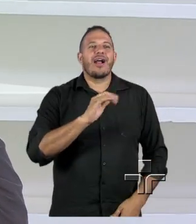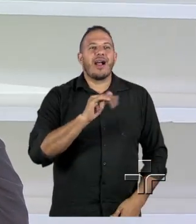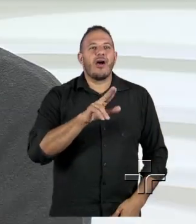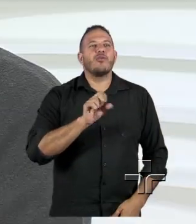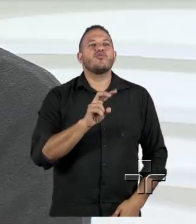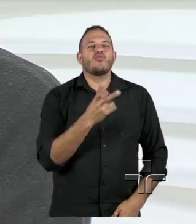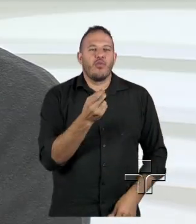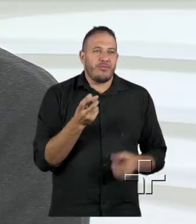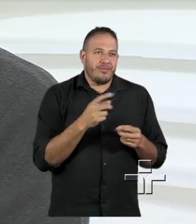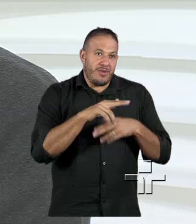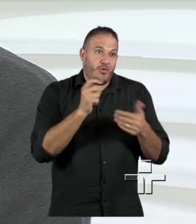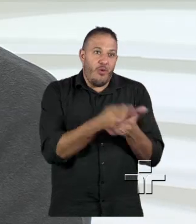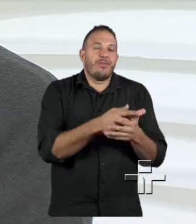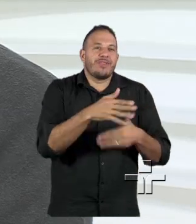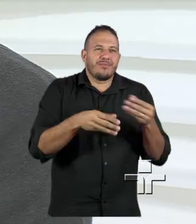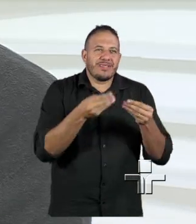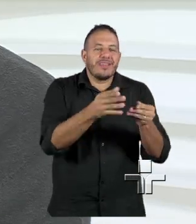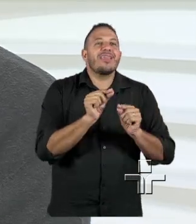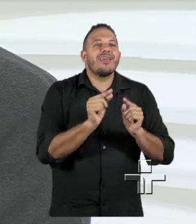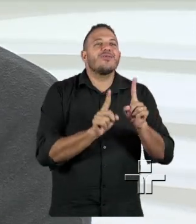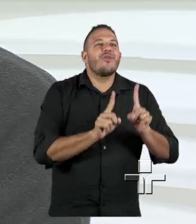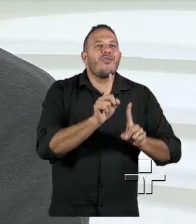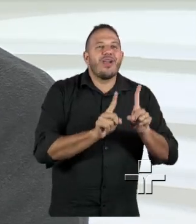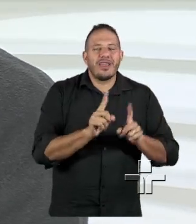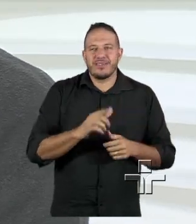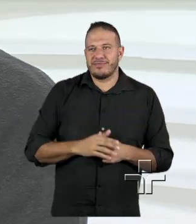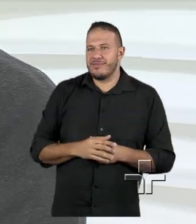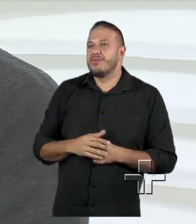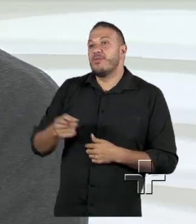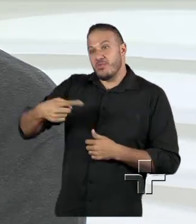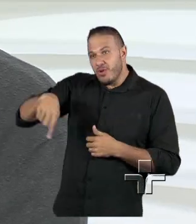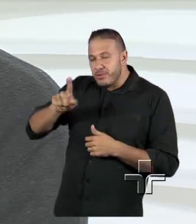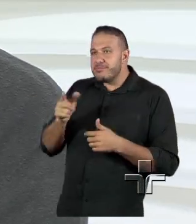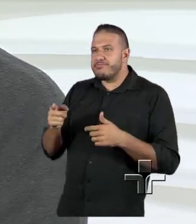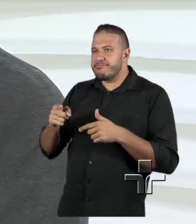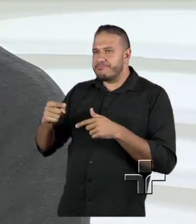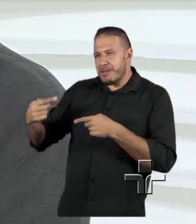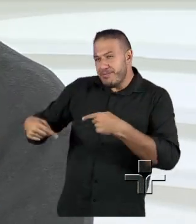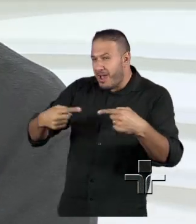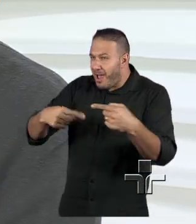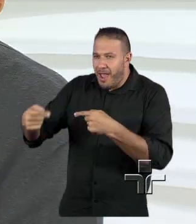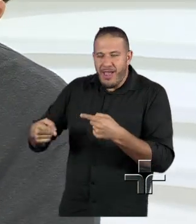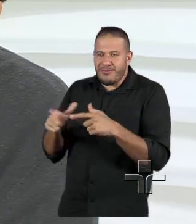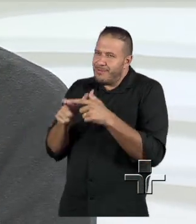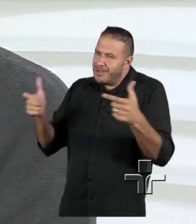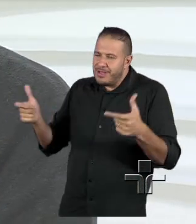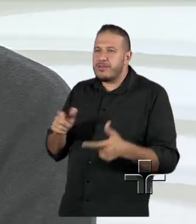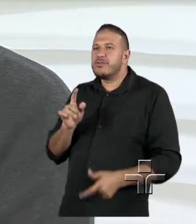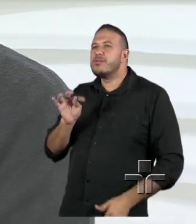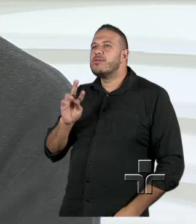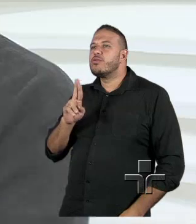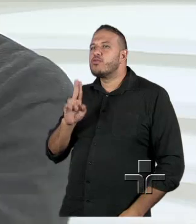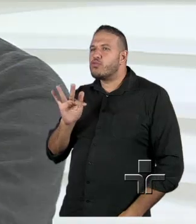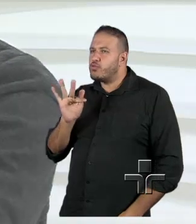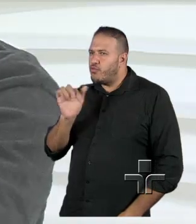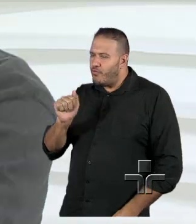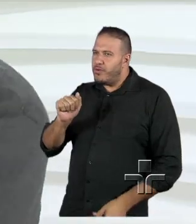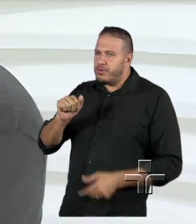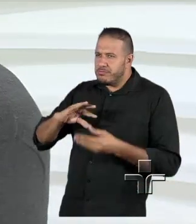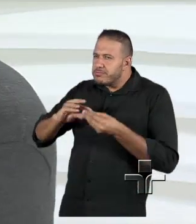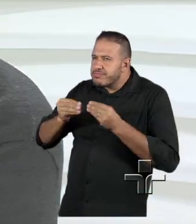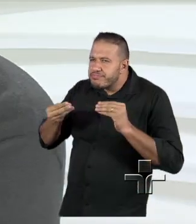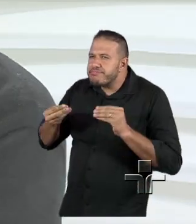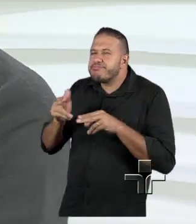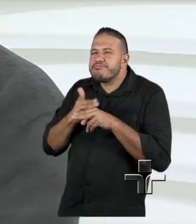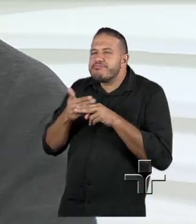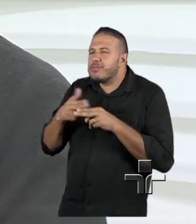seus concorrentes de verdade? Olha, o nosso mercado é um mercado muito ampliado, né? Seja na trufa do dia a dia, que é um assunto, no